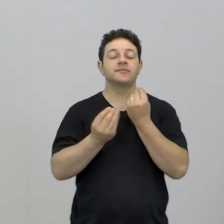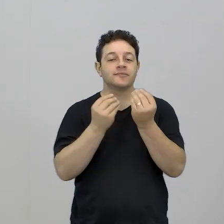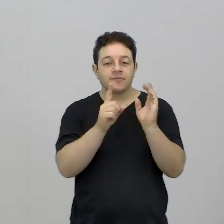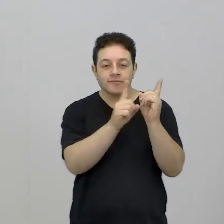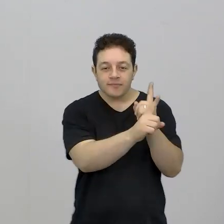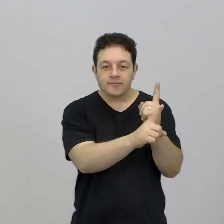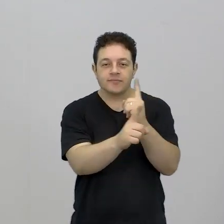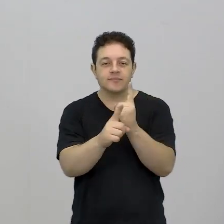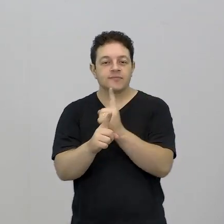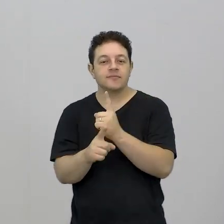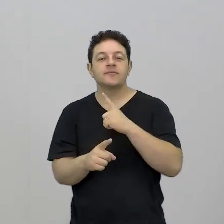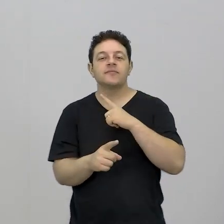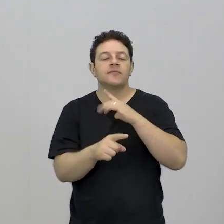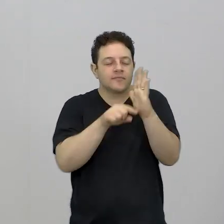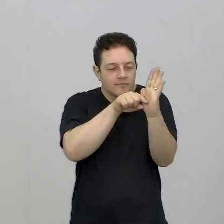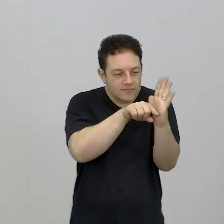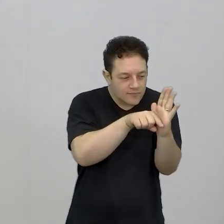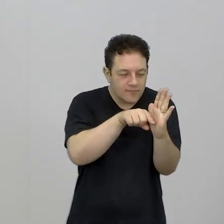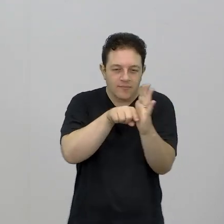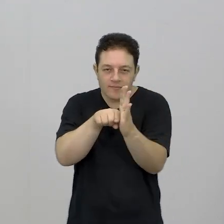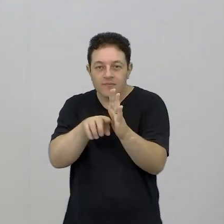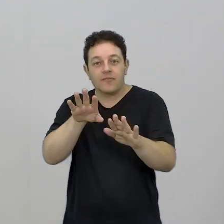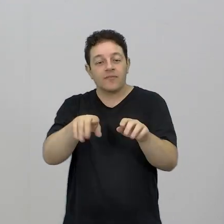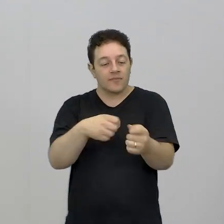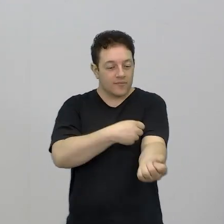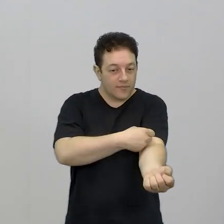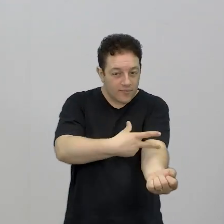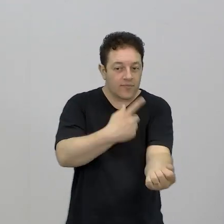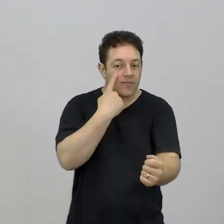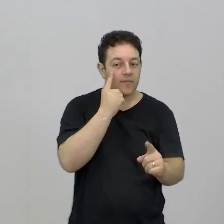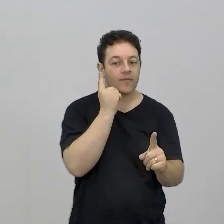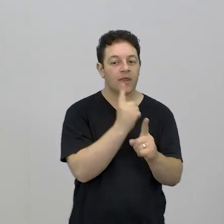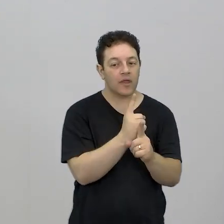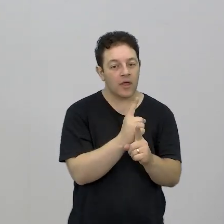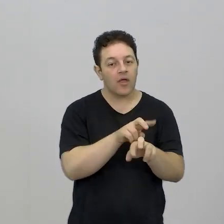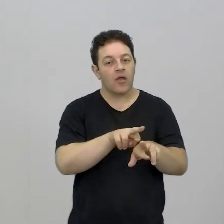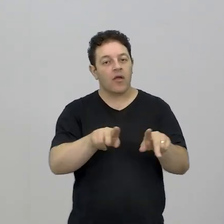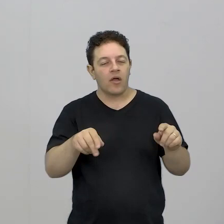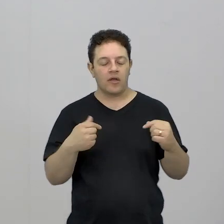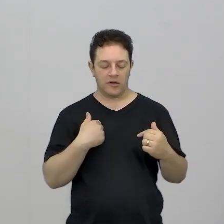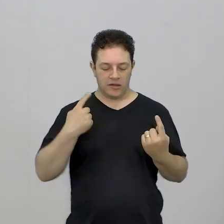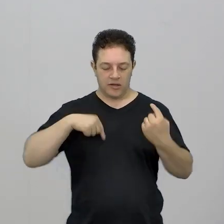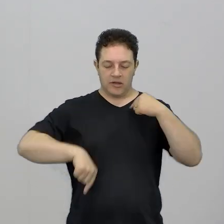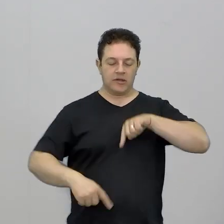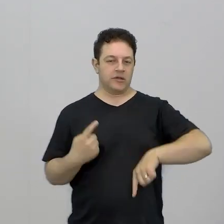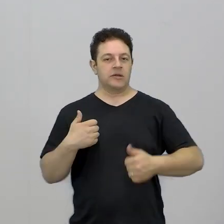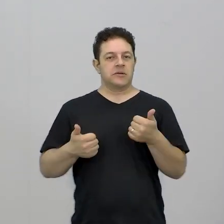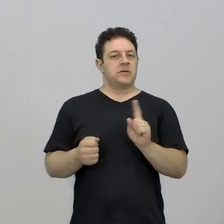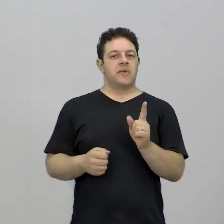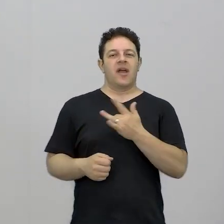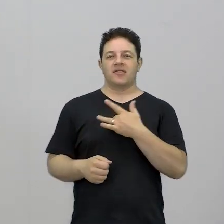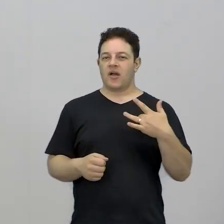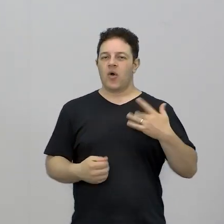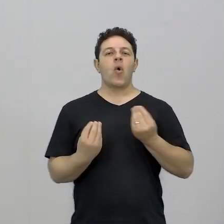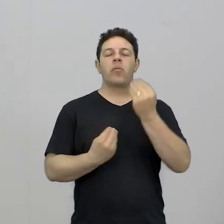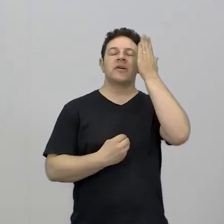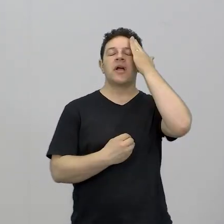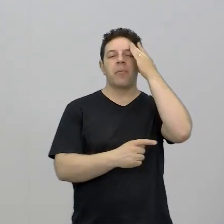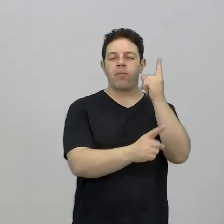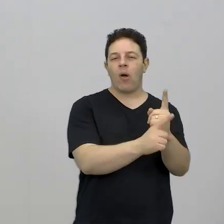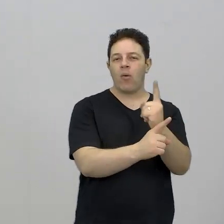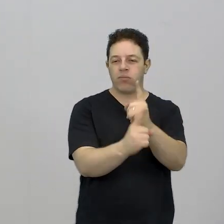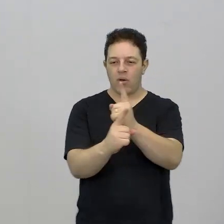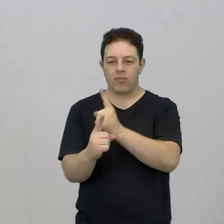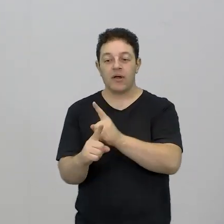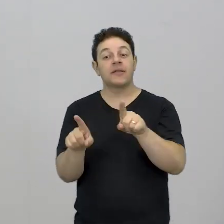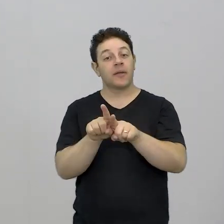pouquinho mais a respeito dos exames que a gente faz para detectar, então, essas anormalidades na nossa saúde e também na